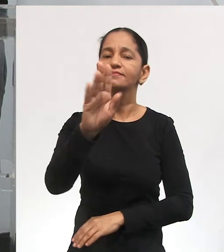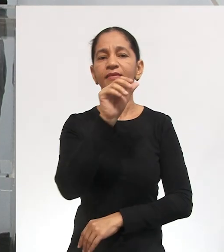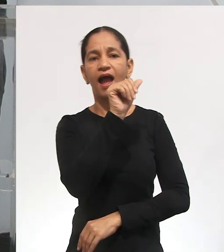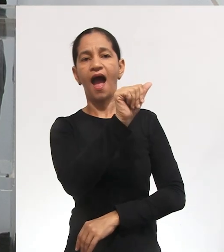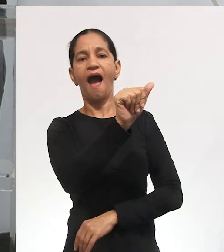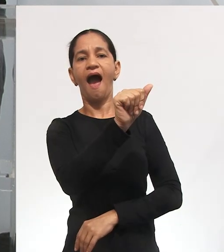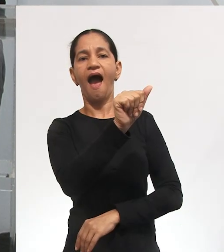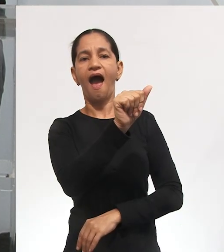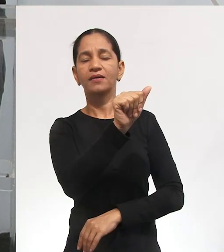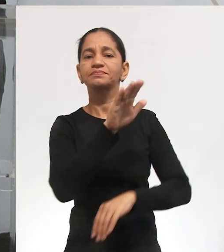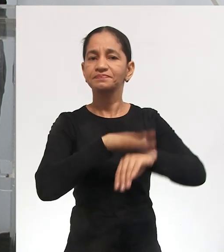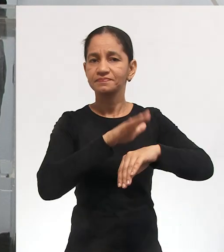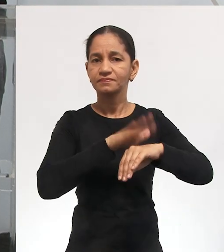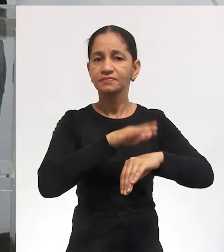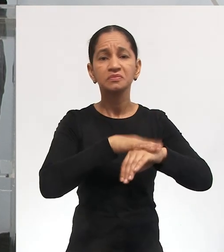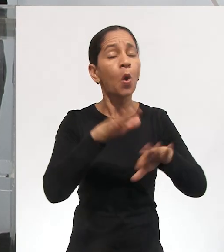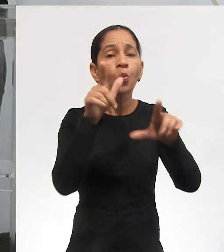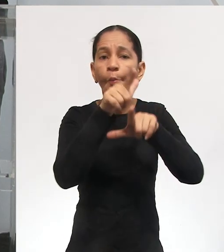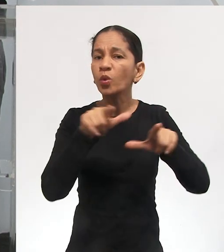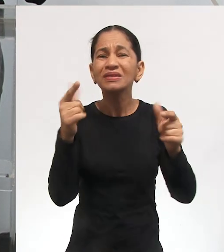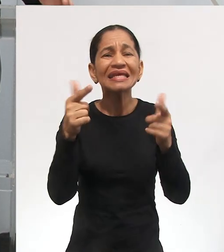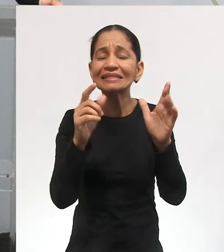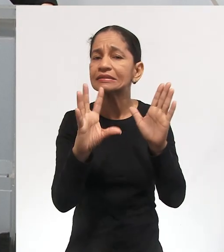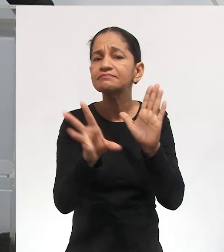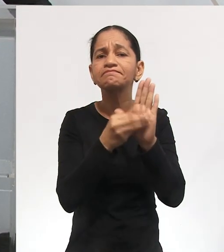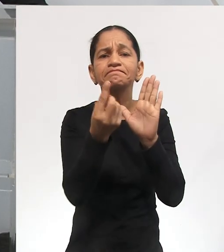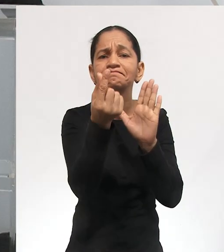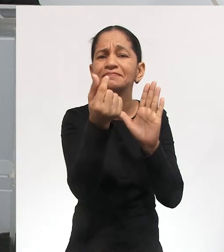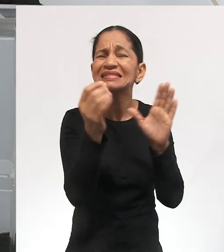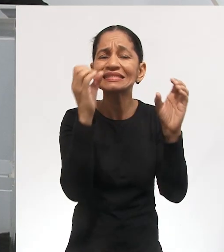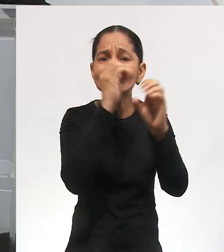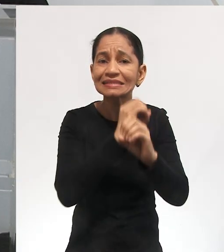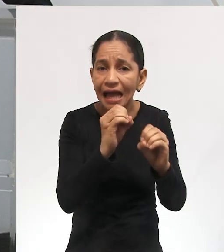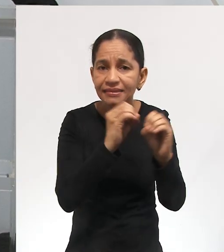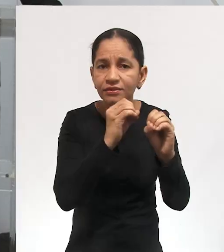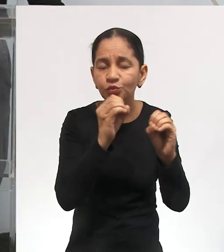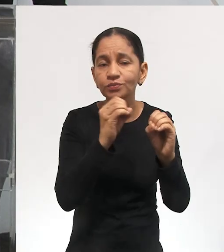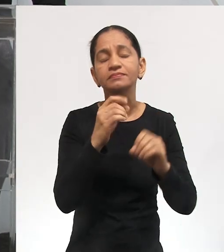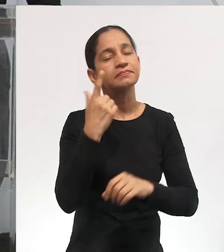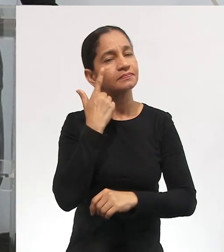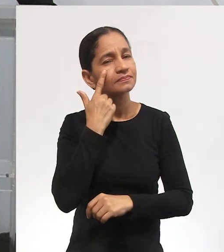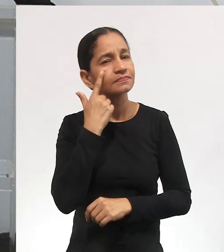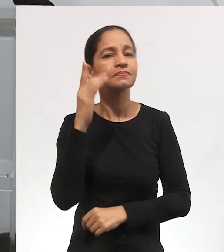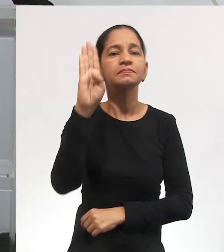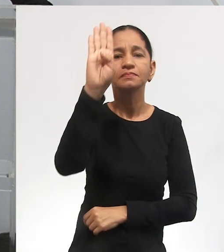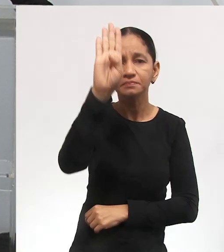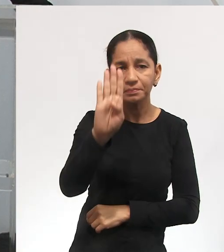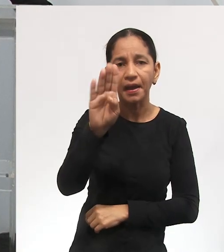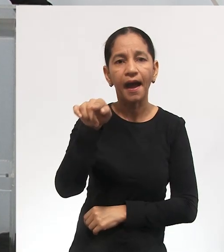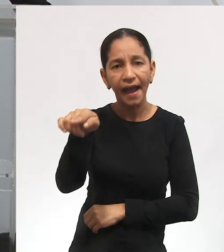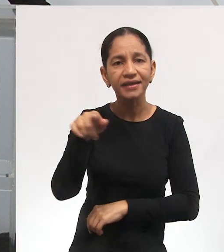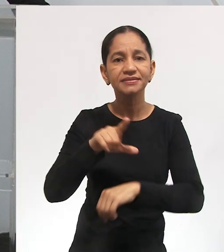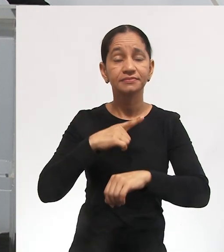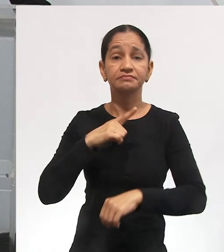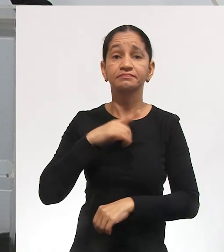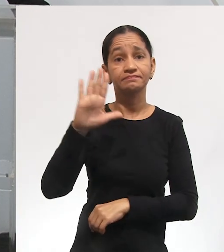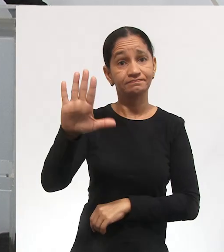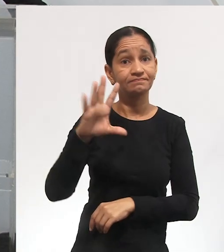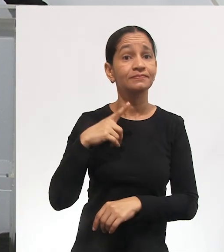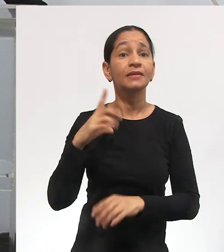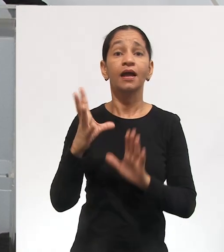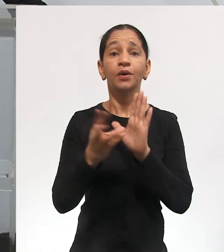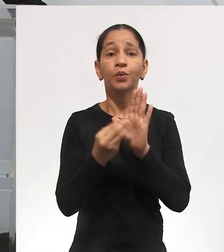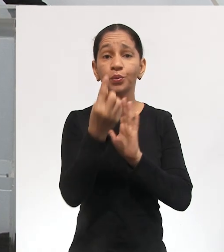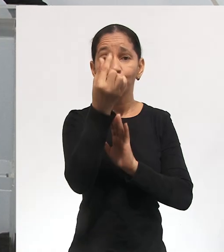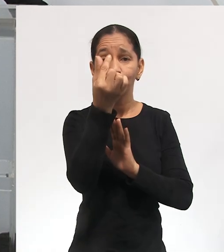o passivo e não tem nenhum patrimônio, e uma outra empresa ou sócios que ficam com o